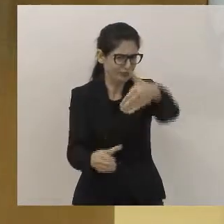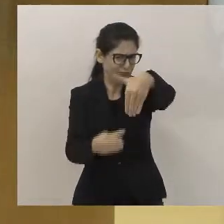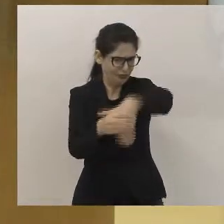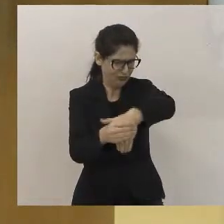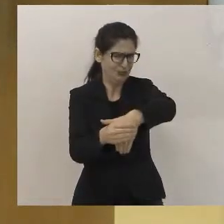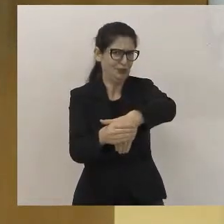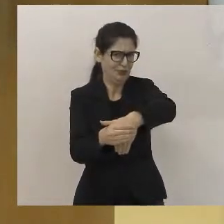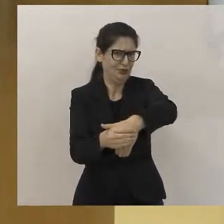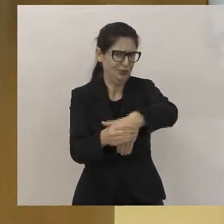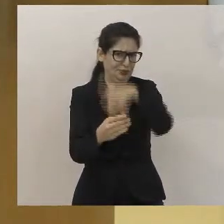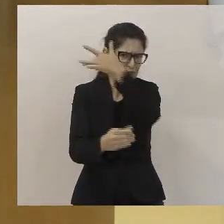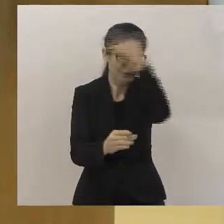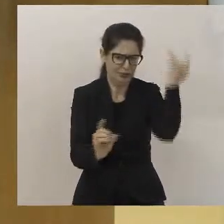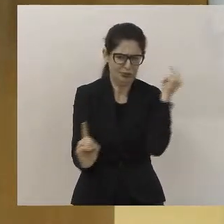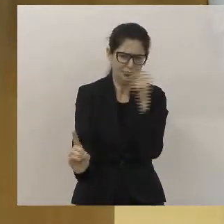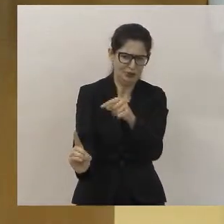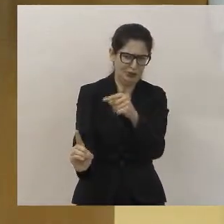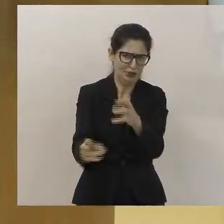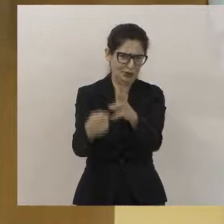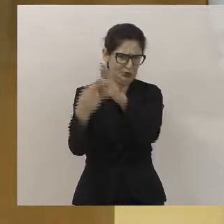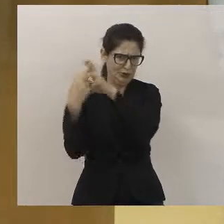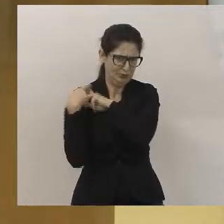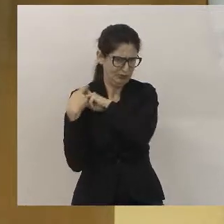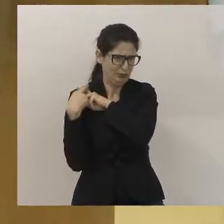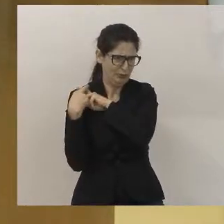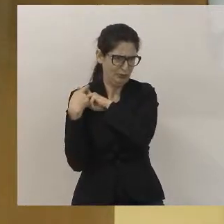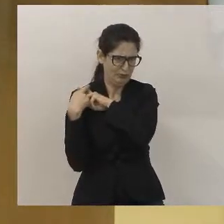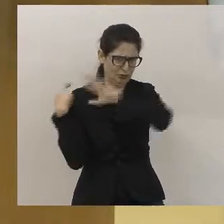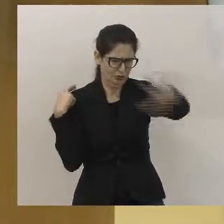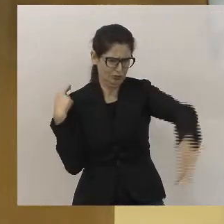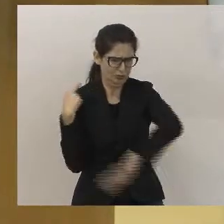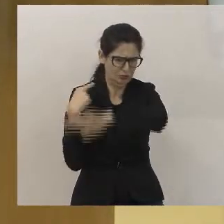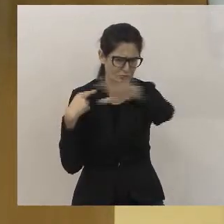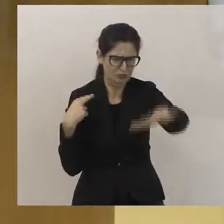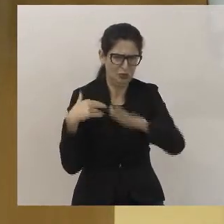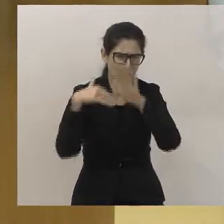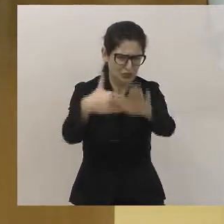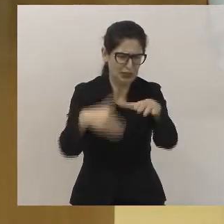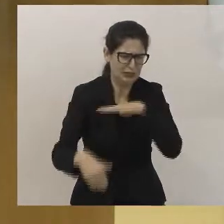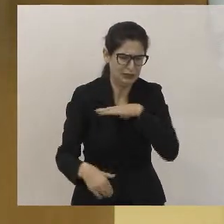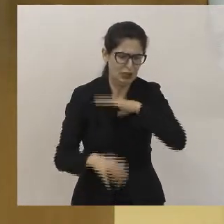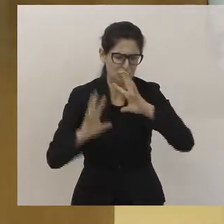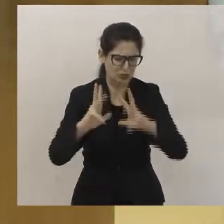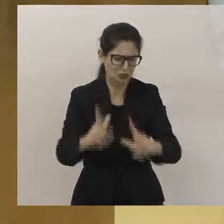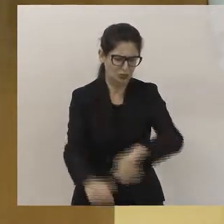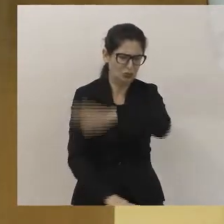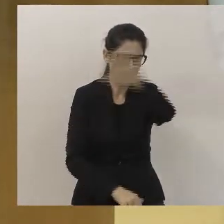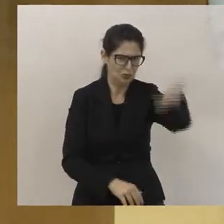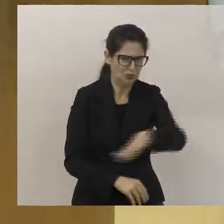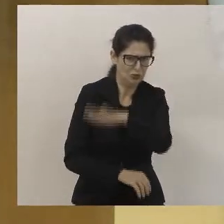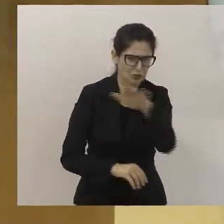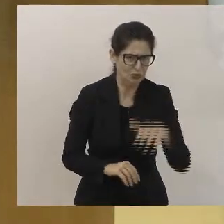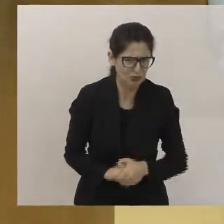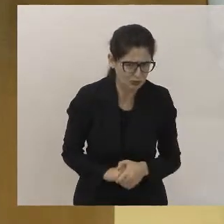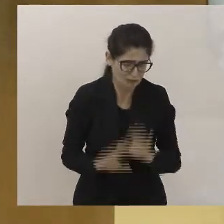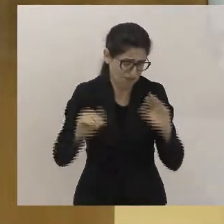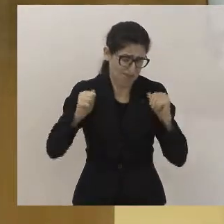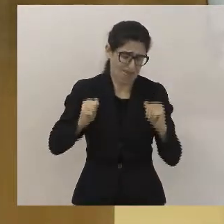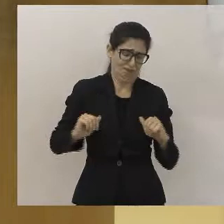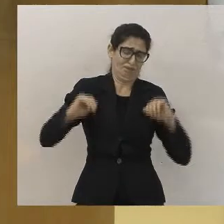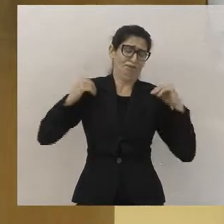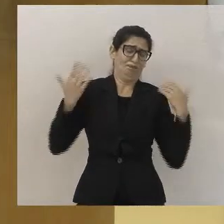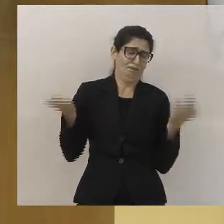gestor pra fazer esse tipo de serviço agora é fácil subir aqui fala tudo isso não é fácil